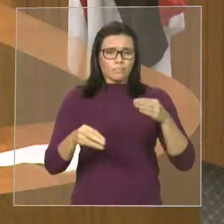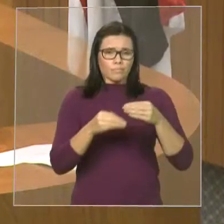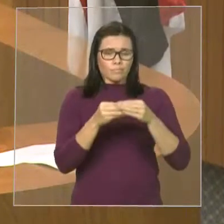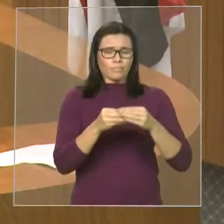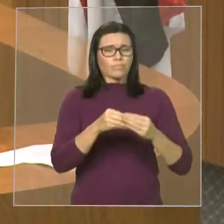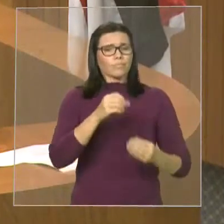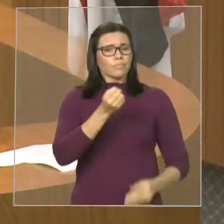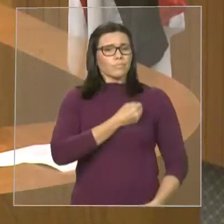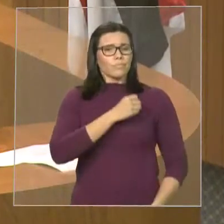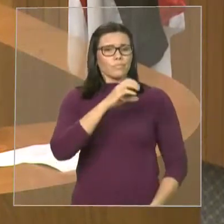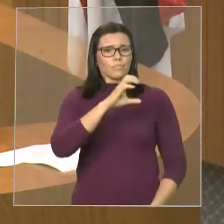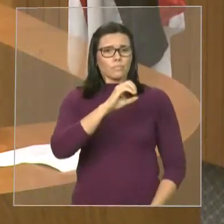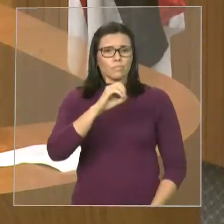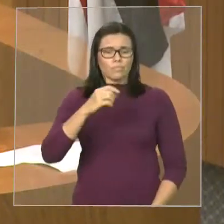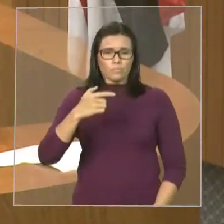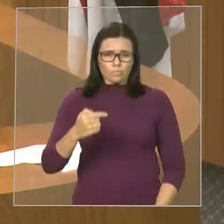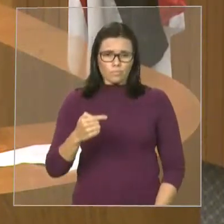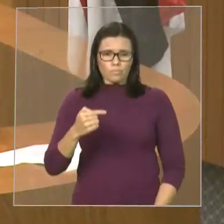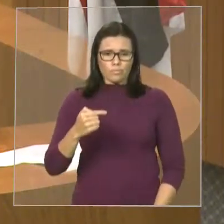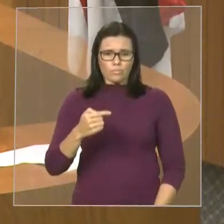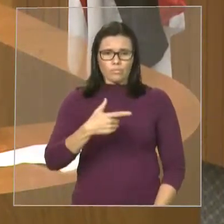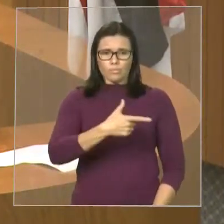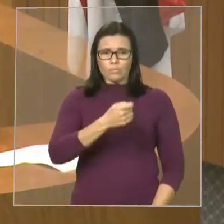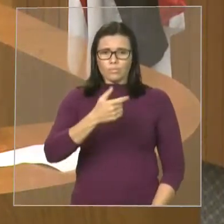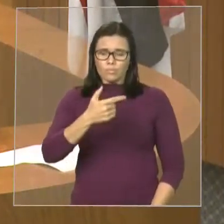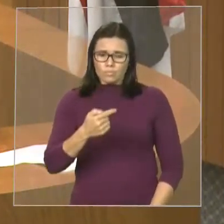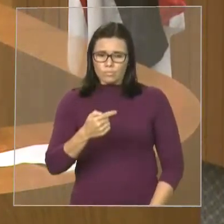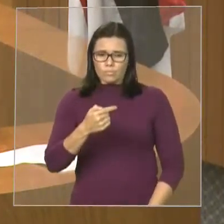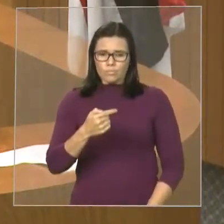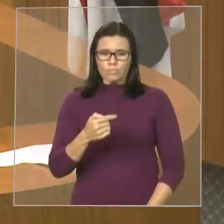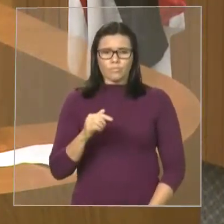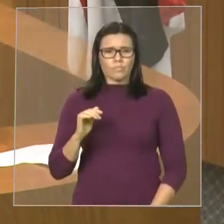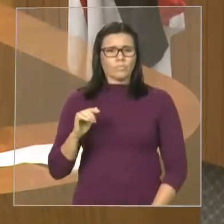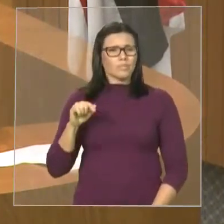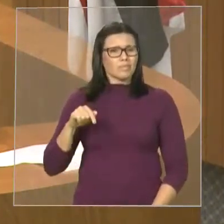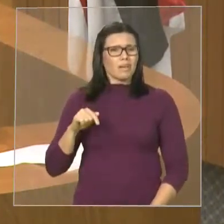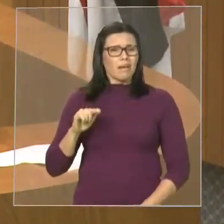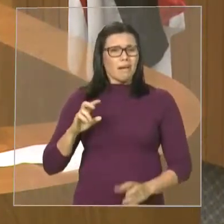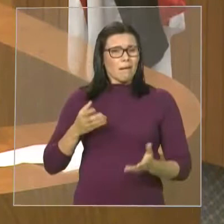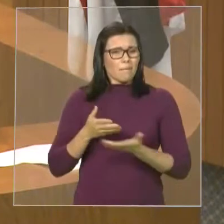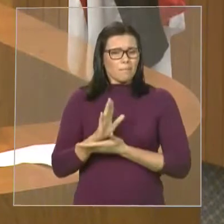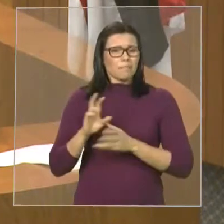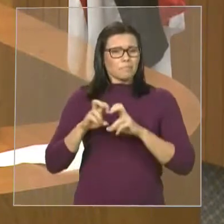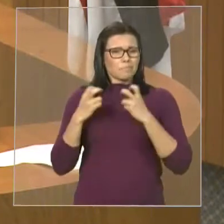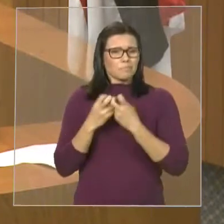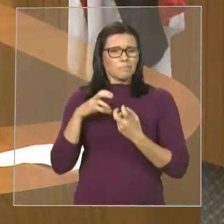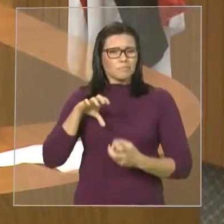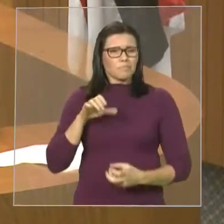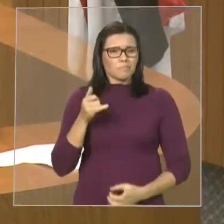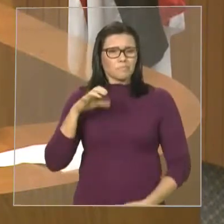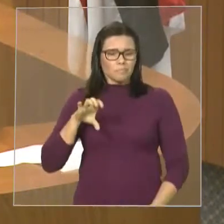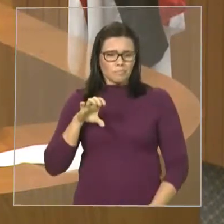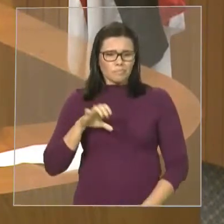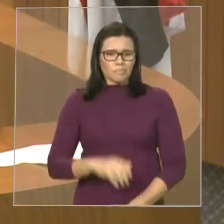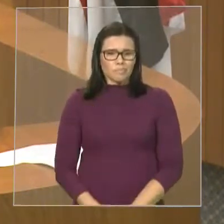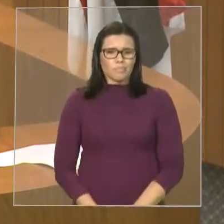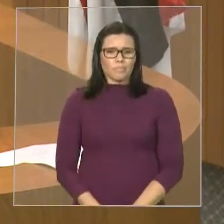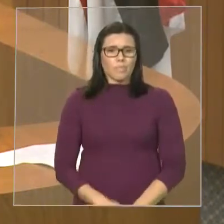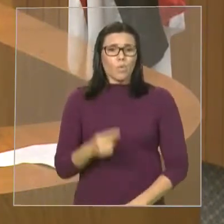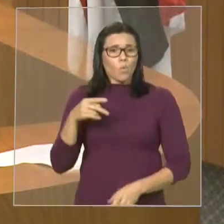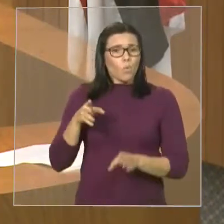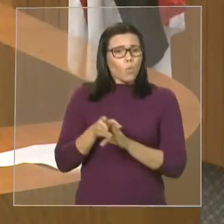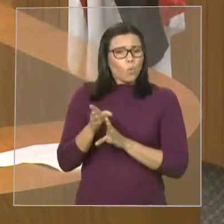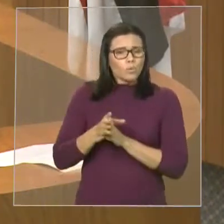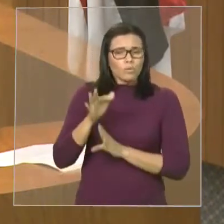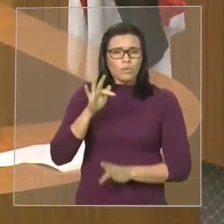como aprovado na Comissão de Constituição e Justiça, ao tratar do Conselho Fiscal, deputada Graça Paz, ele